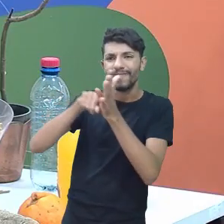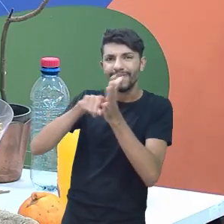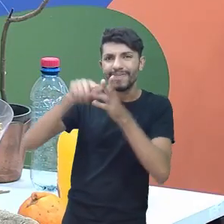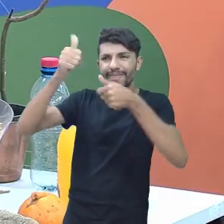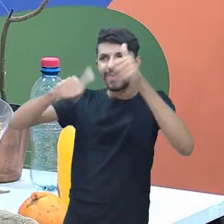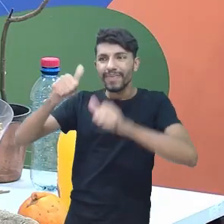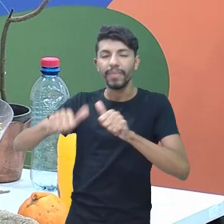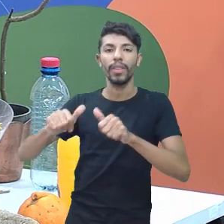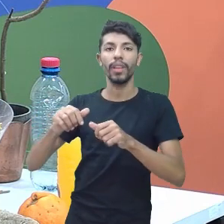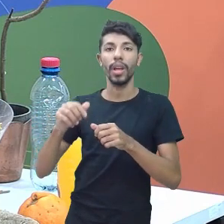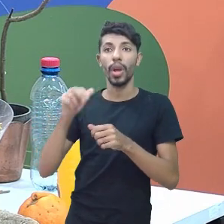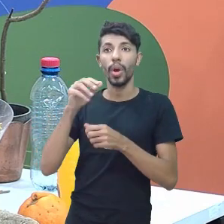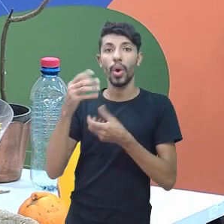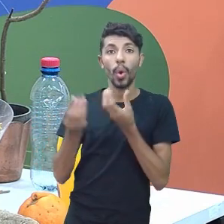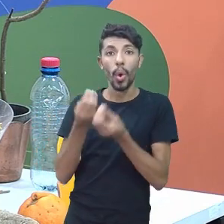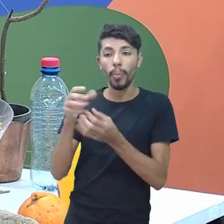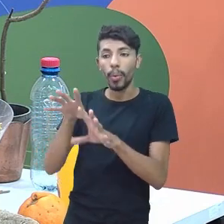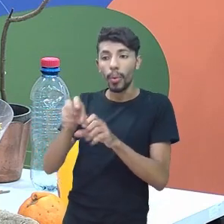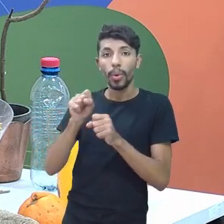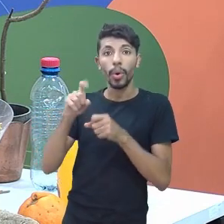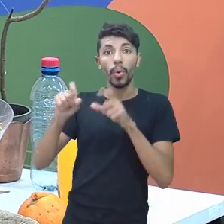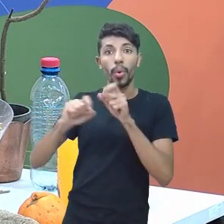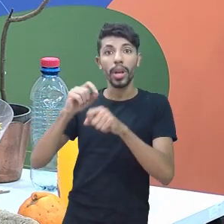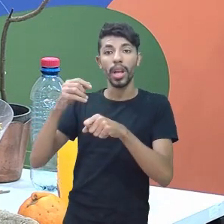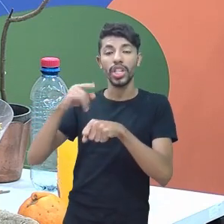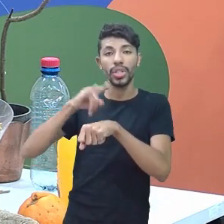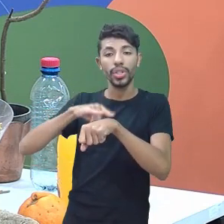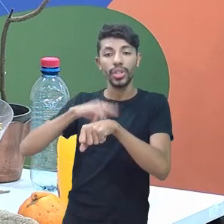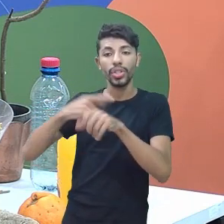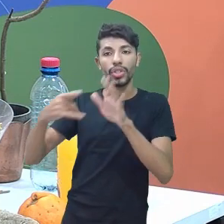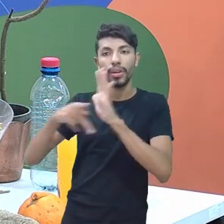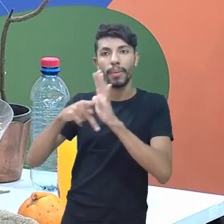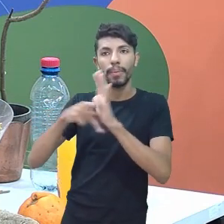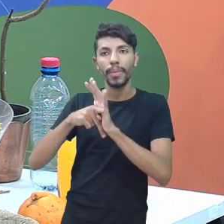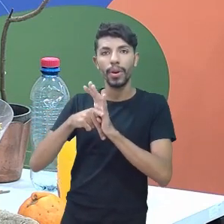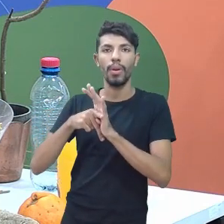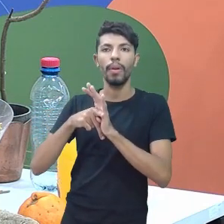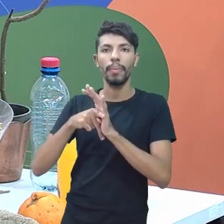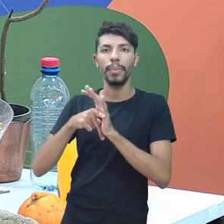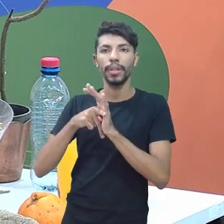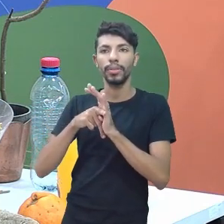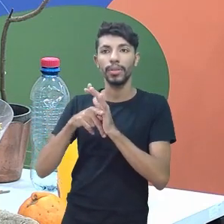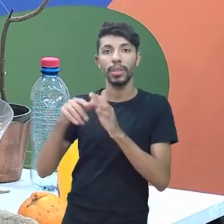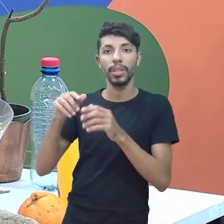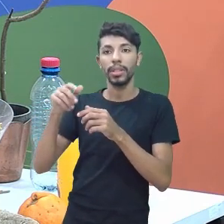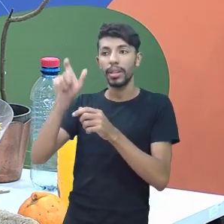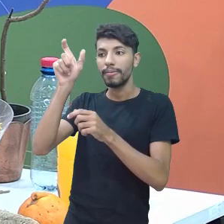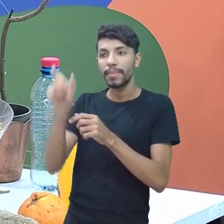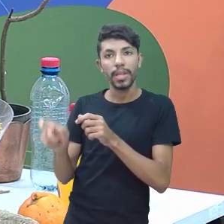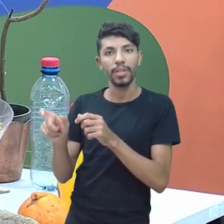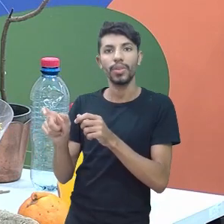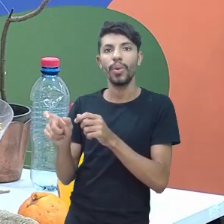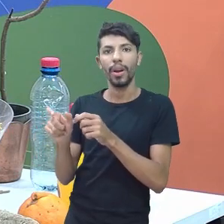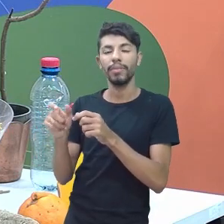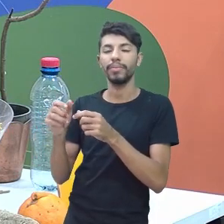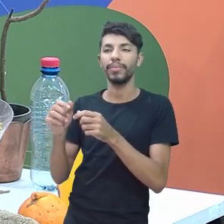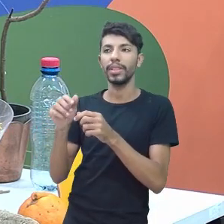urina. Através da urina dos atletas, eles conseguem ver quem ingeriu alguma substância que pode